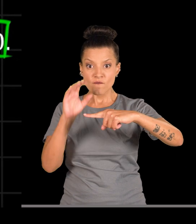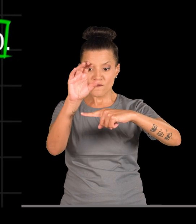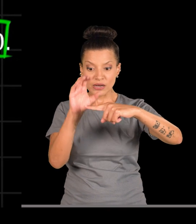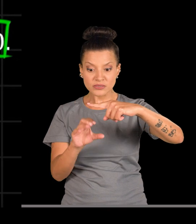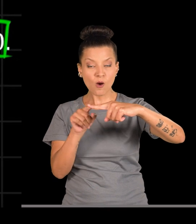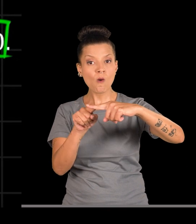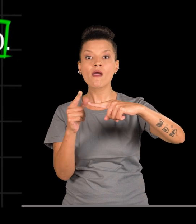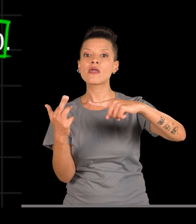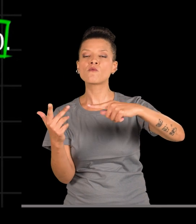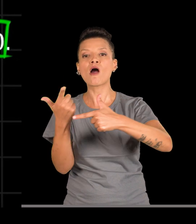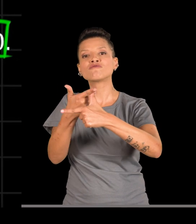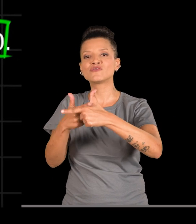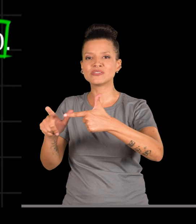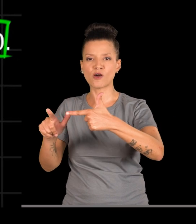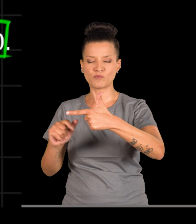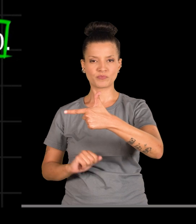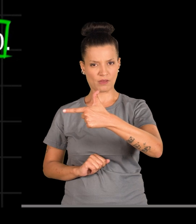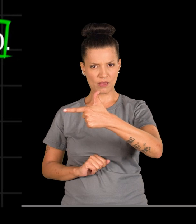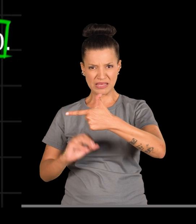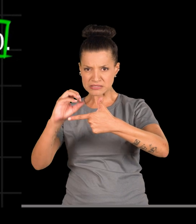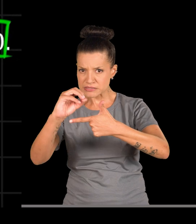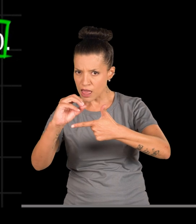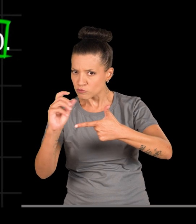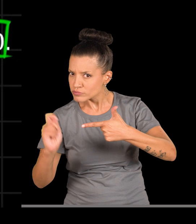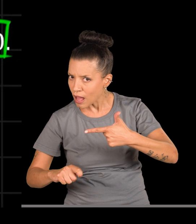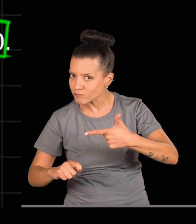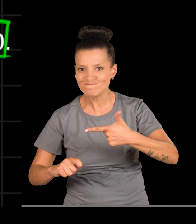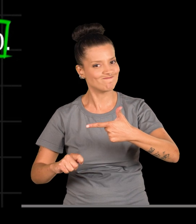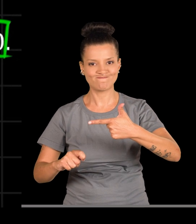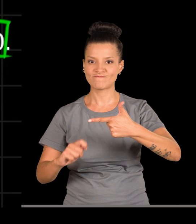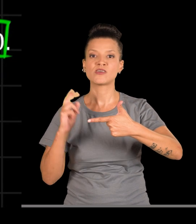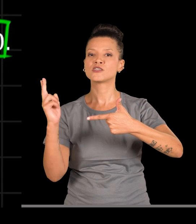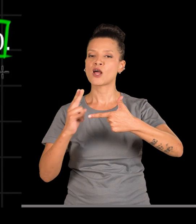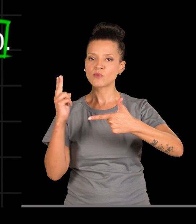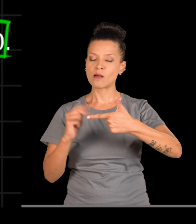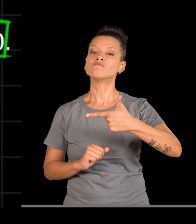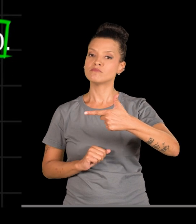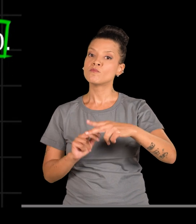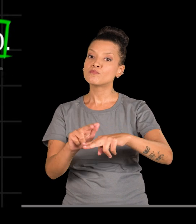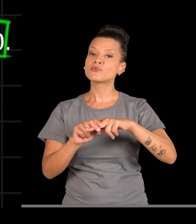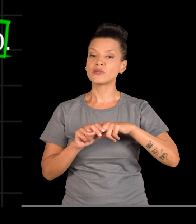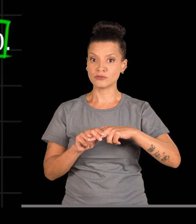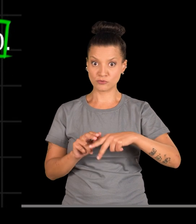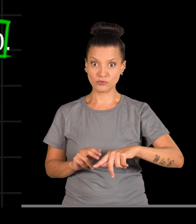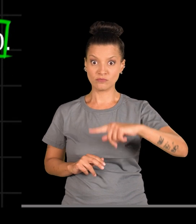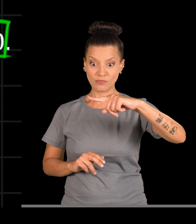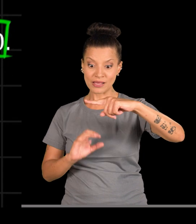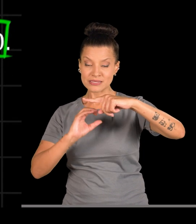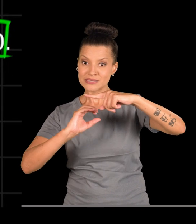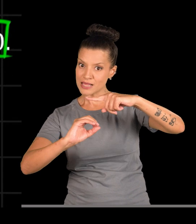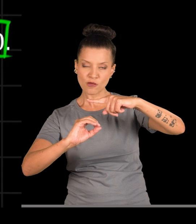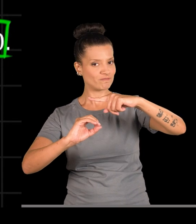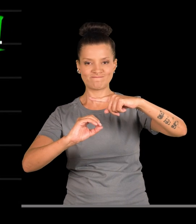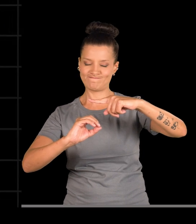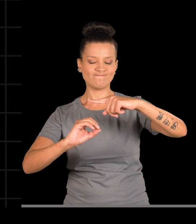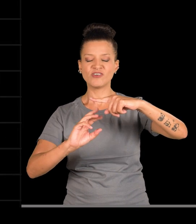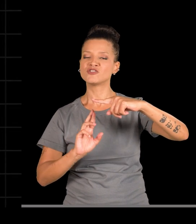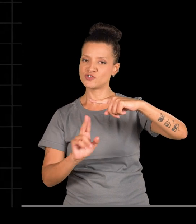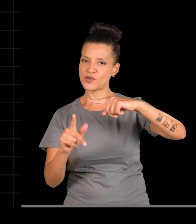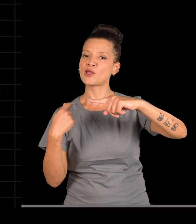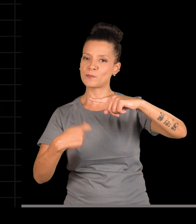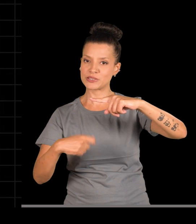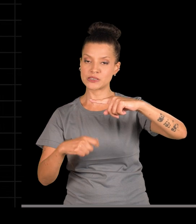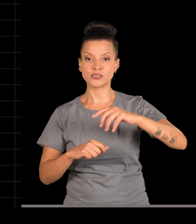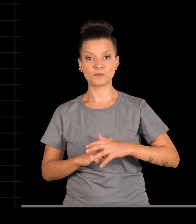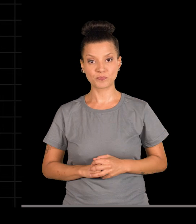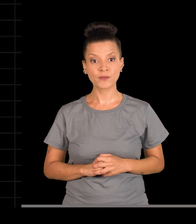pouquinho também. Então, como não existe uma divisão por zero, então esse B aqui, ele precisa ser um número diferente de zero, tranquilo? E aí